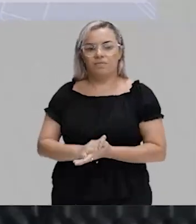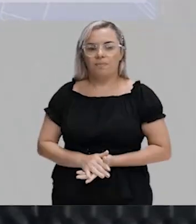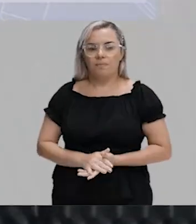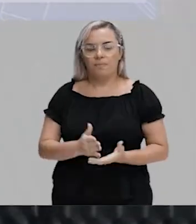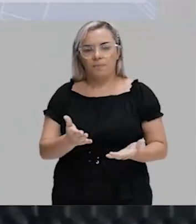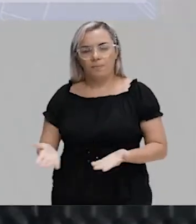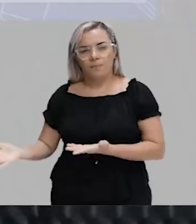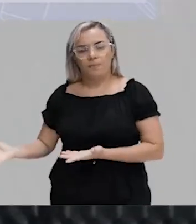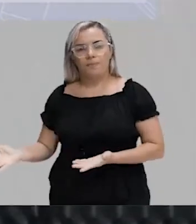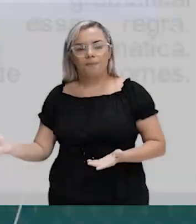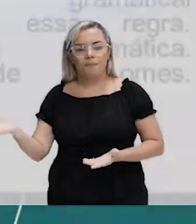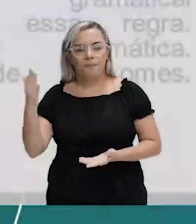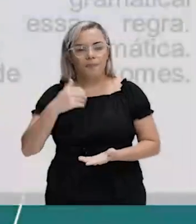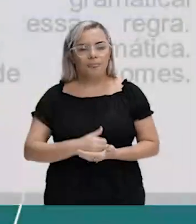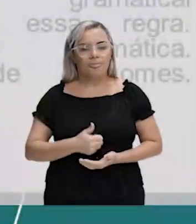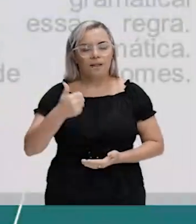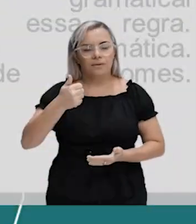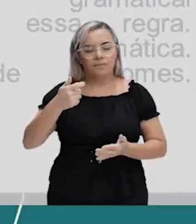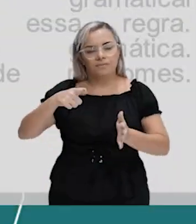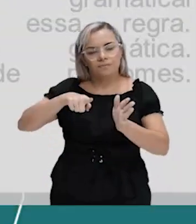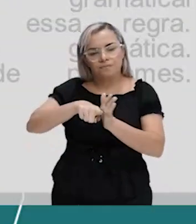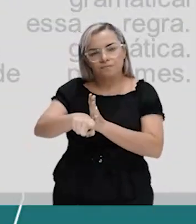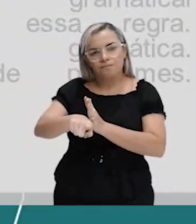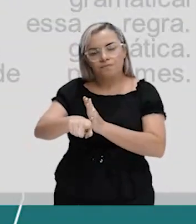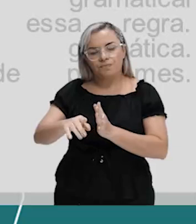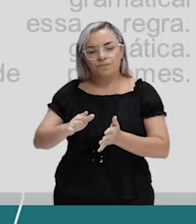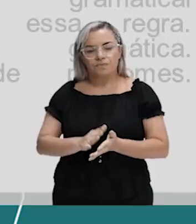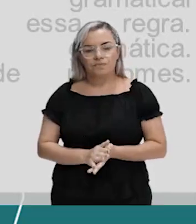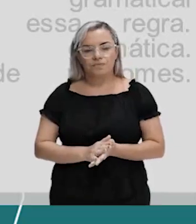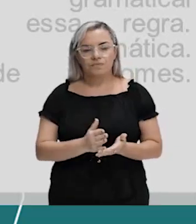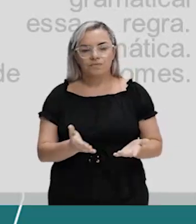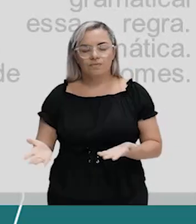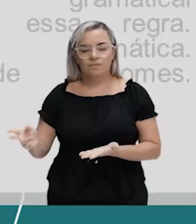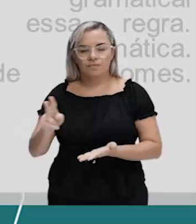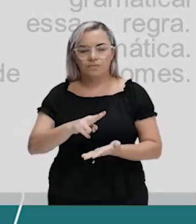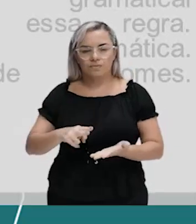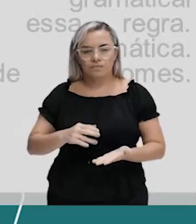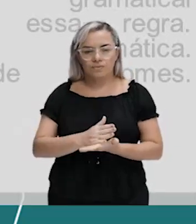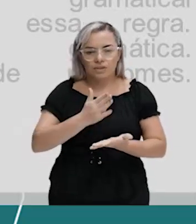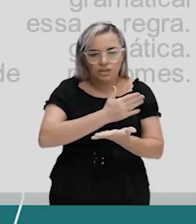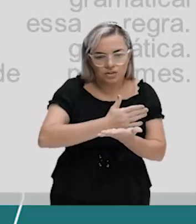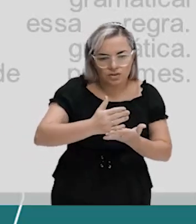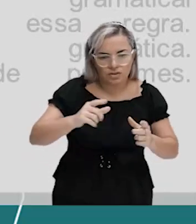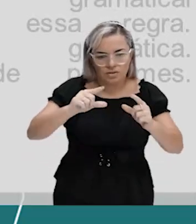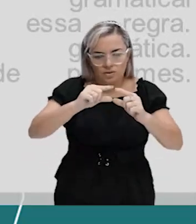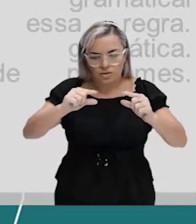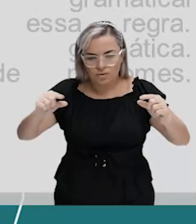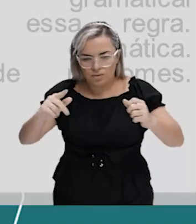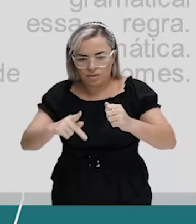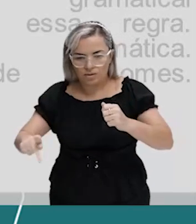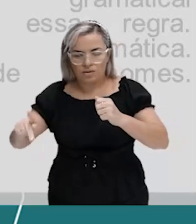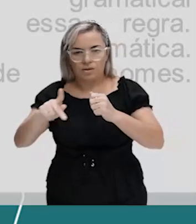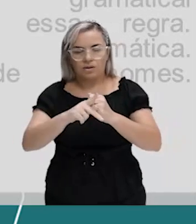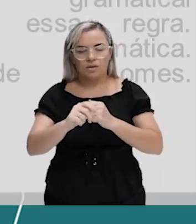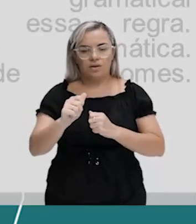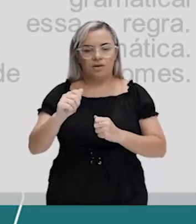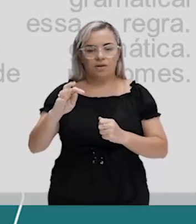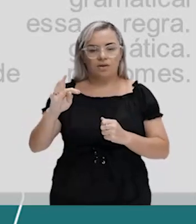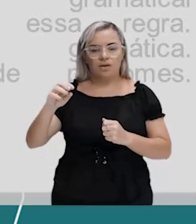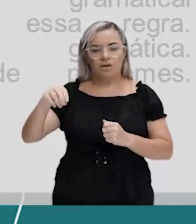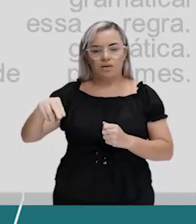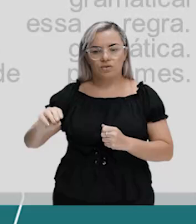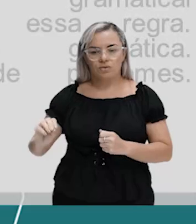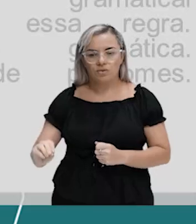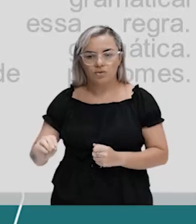para a questão. Questão número 1, que diz assim: iniciar a frase com pronome átono só